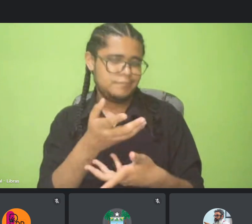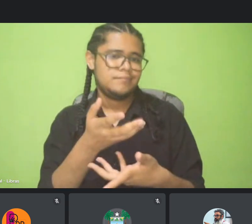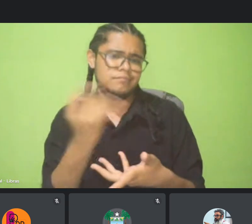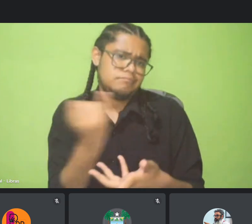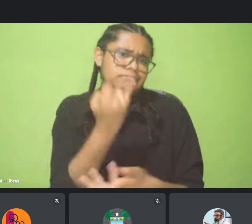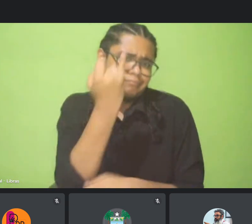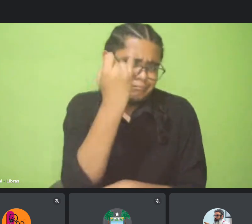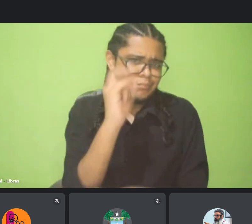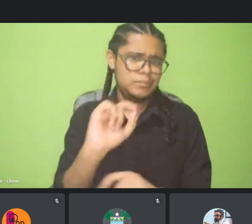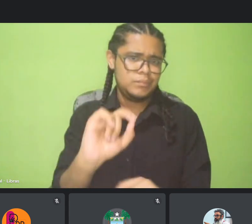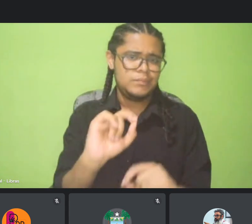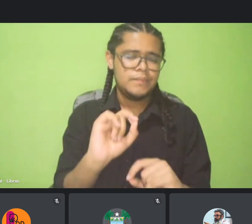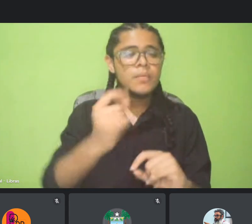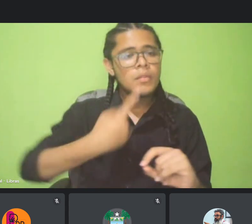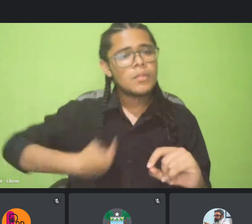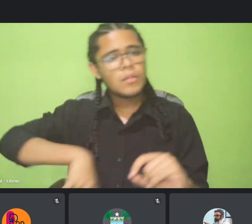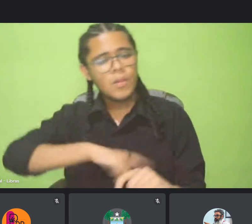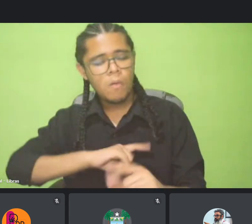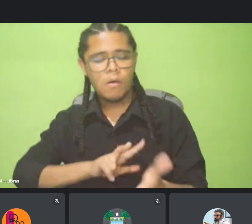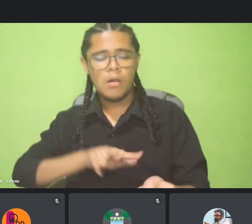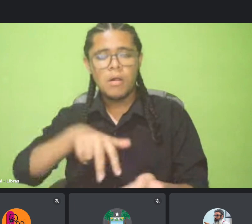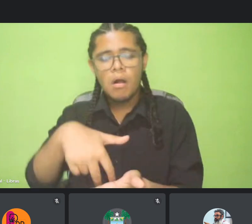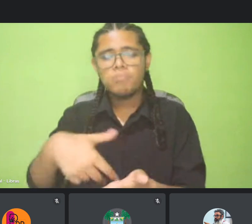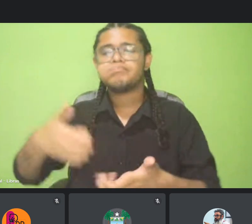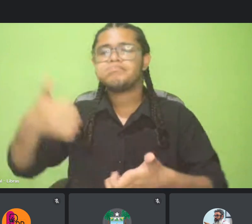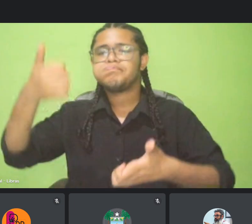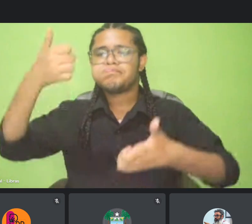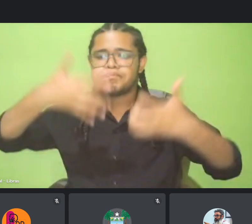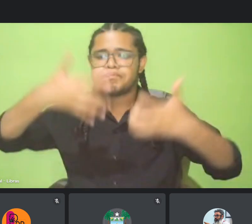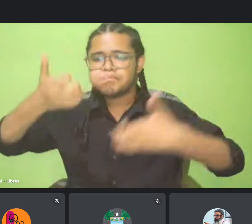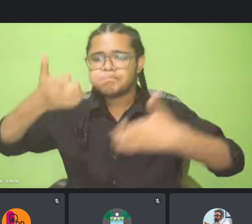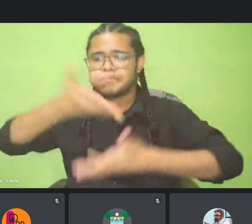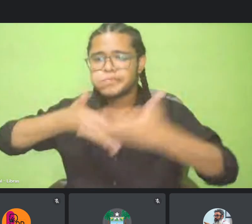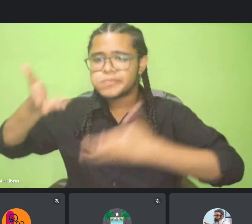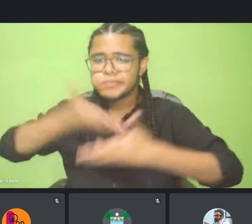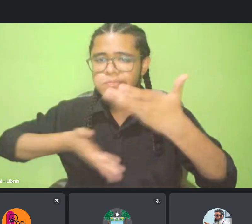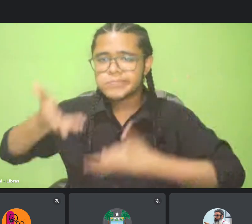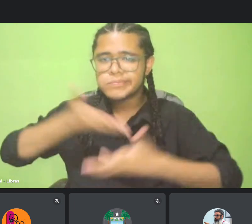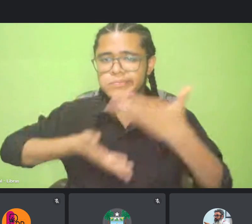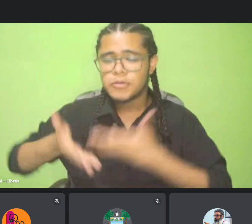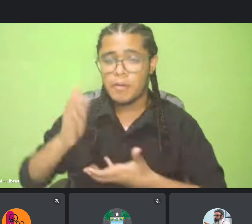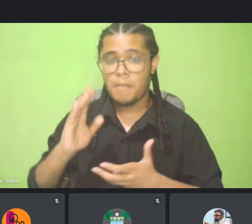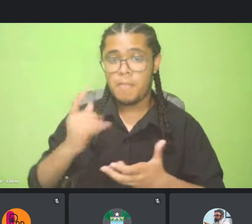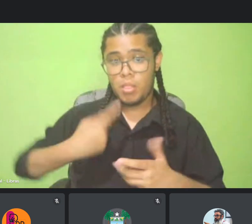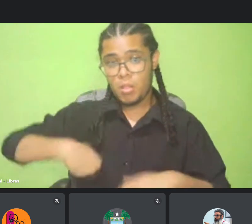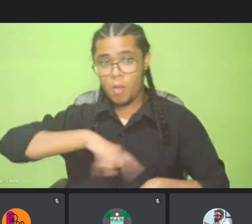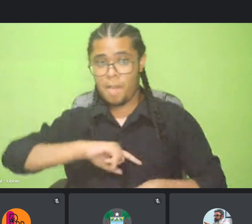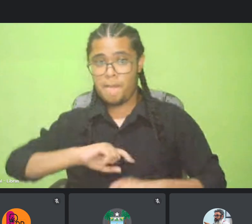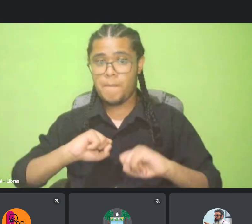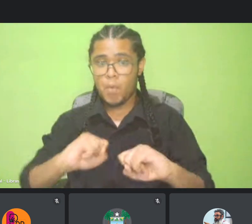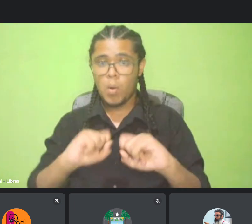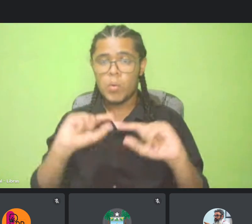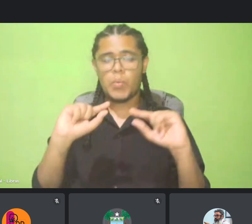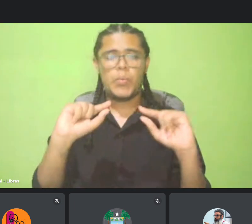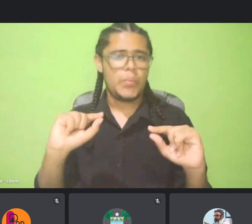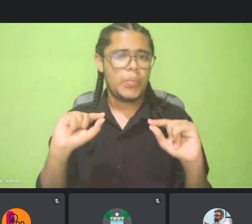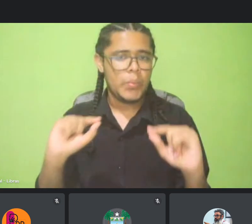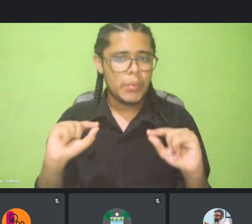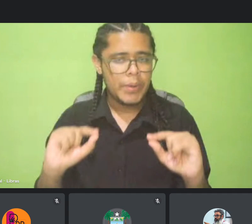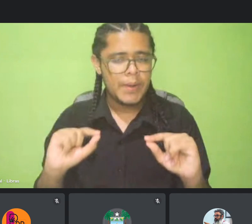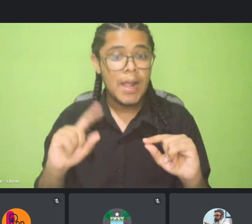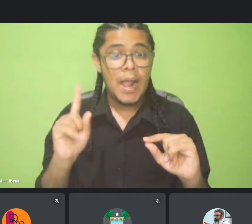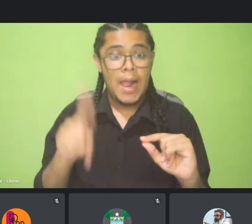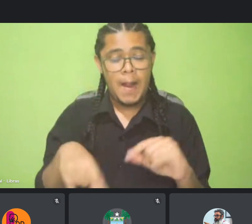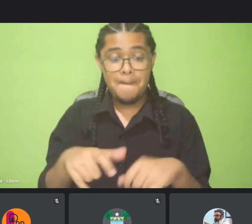que a gente esteja aqui ouvindo vocês, né? Dialogando, para que a gente possa, quando for